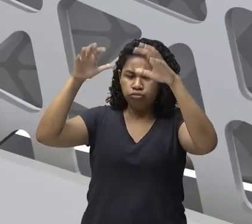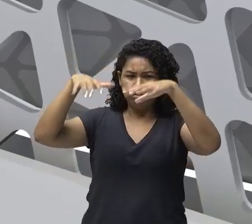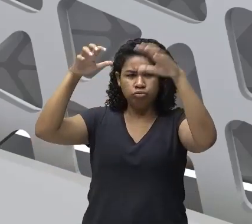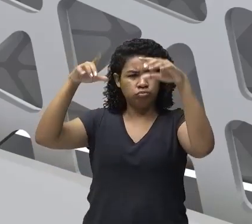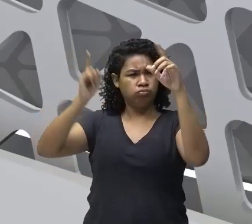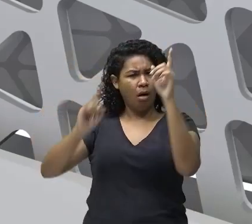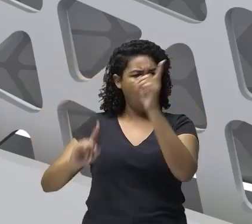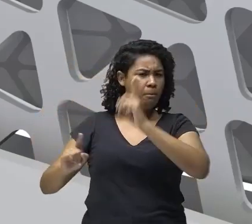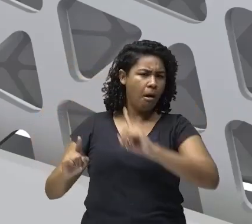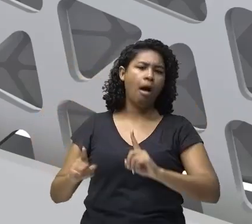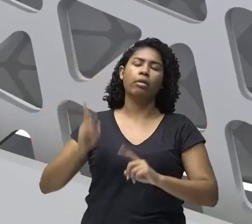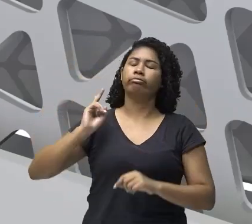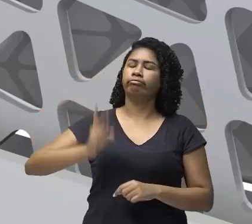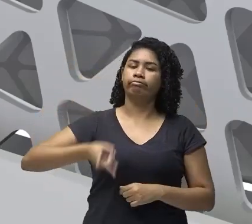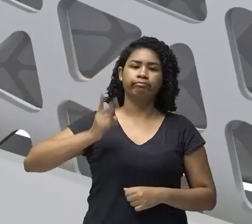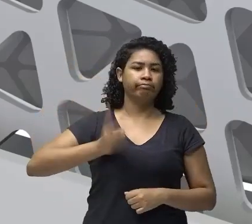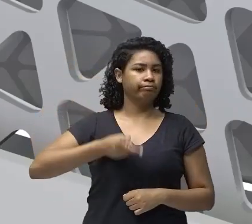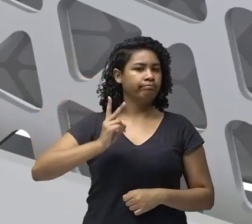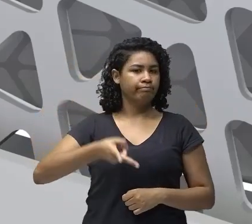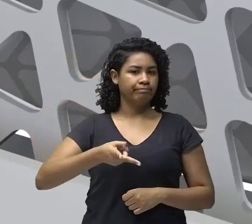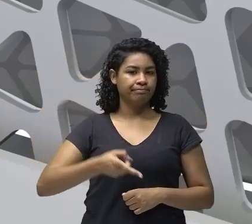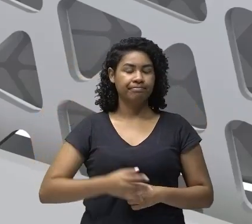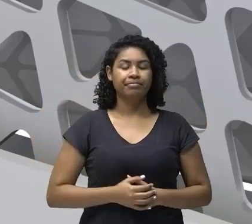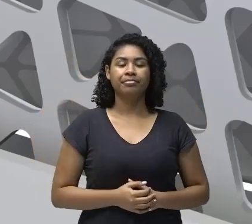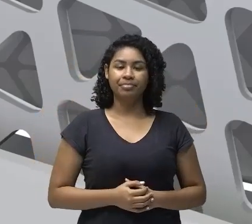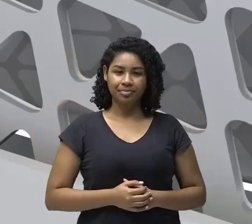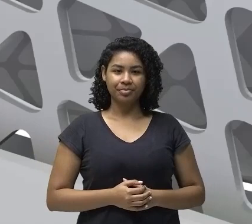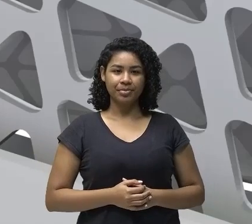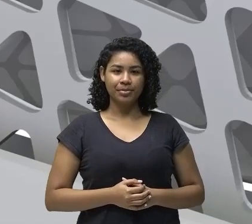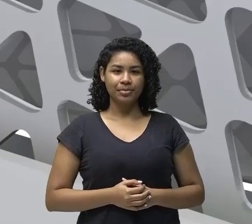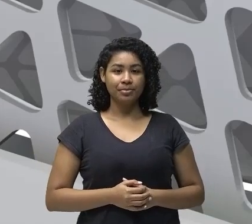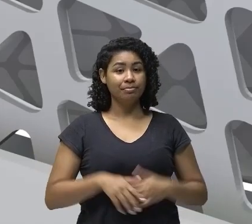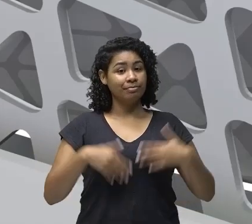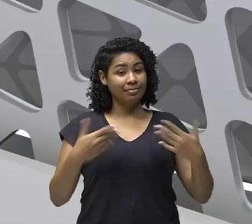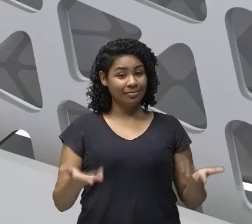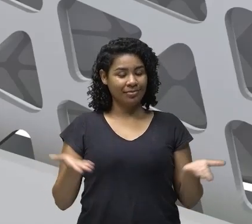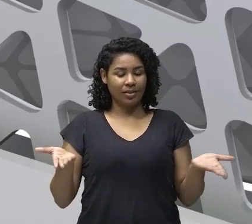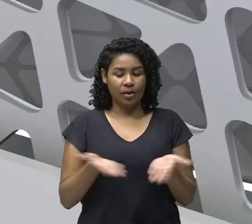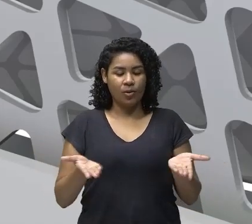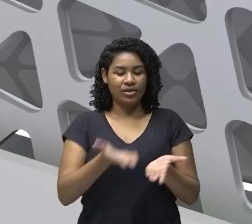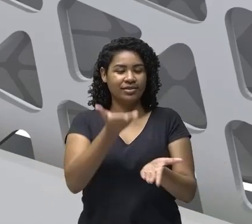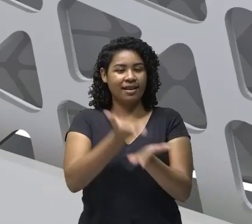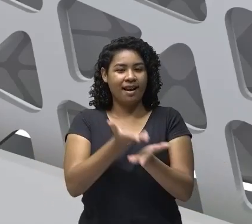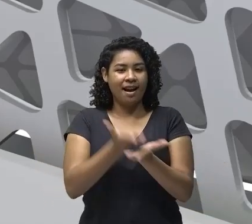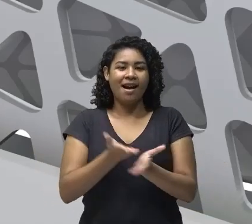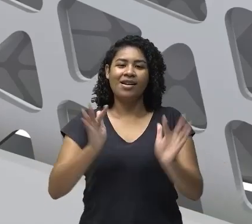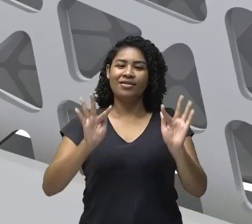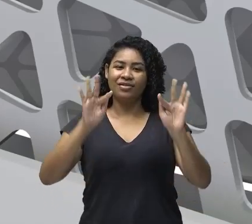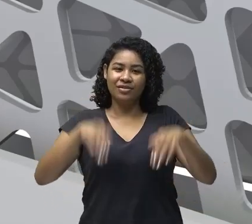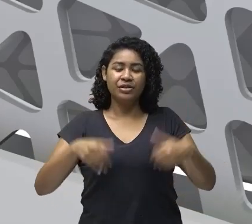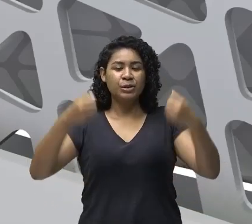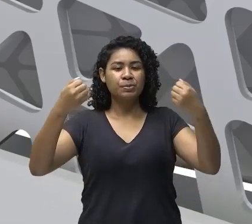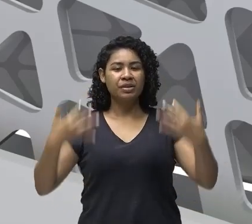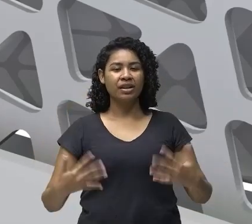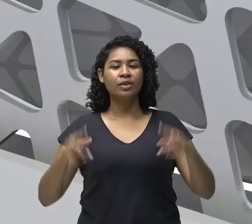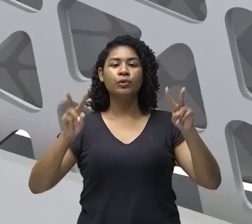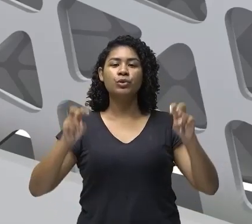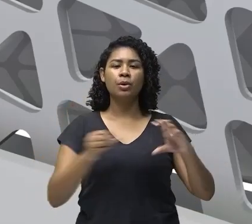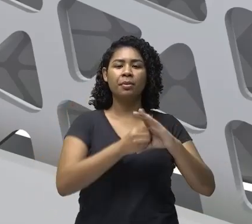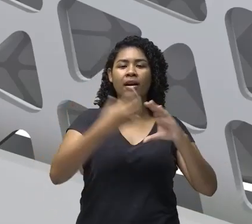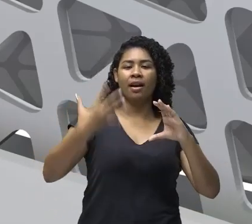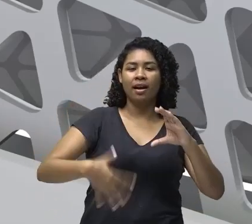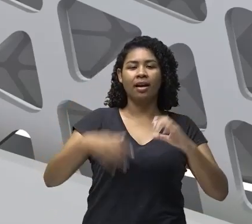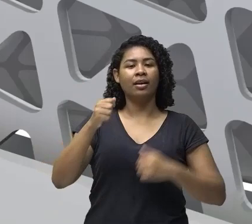grande tempestade. Muito bem. Concluímos a nossa aula falando aí de propriedades do ar,